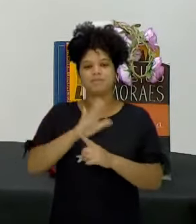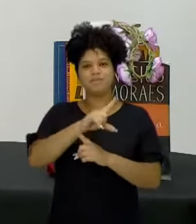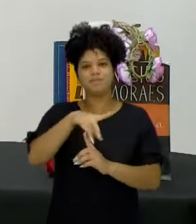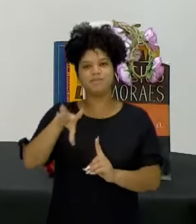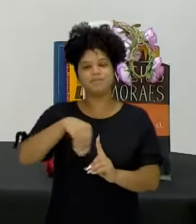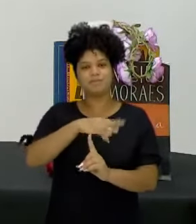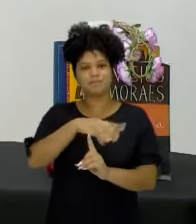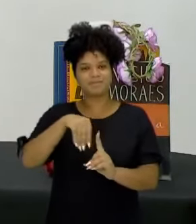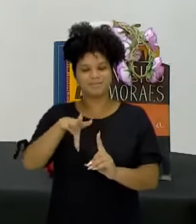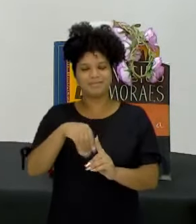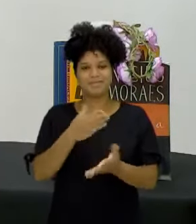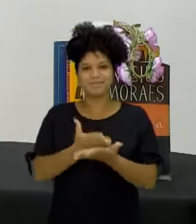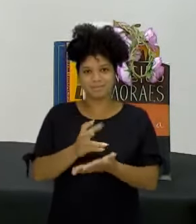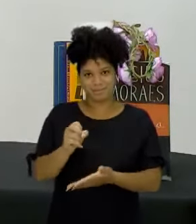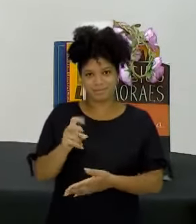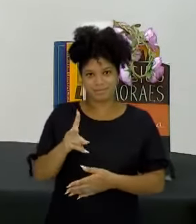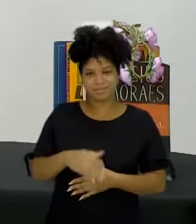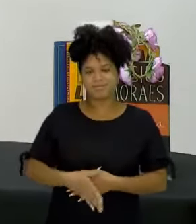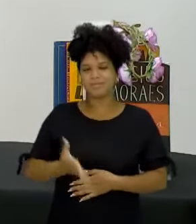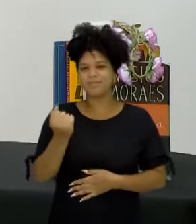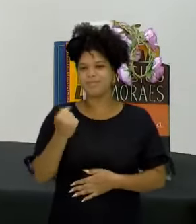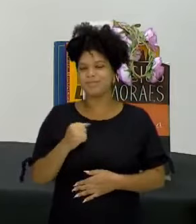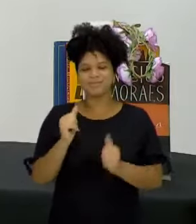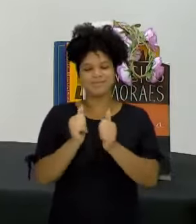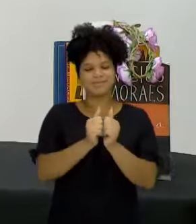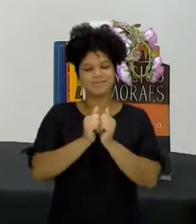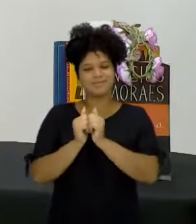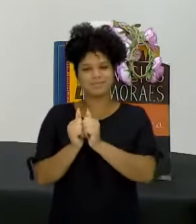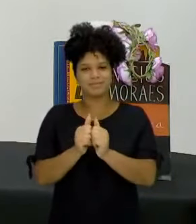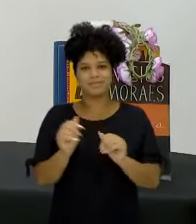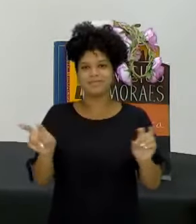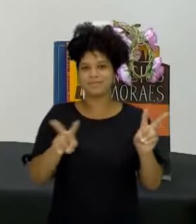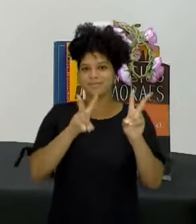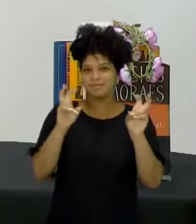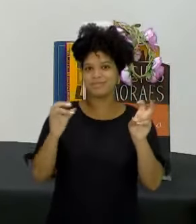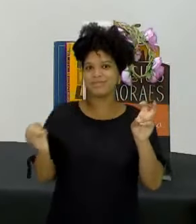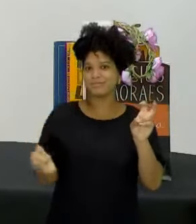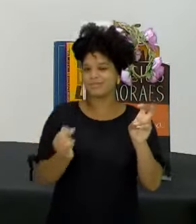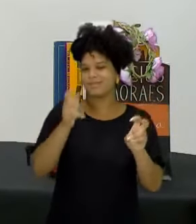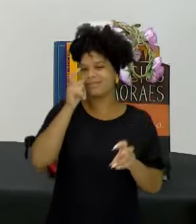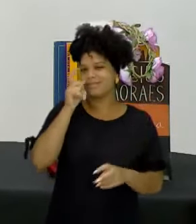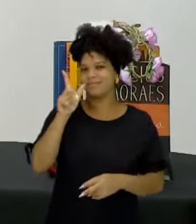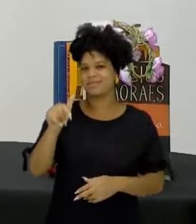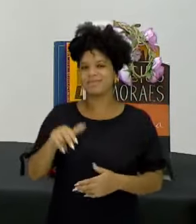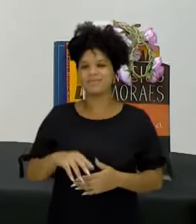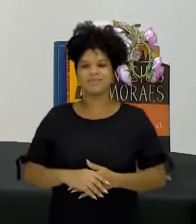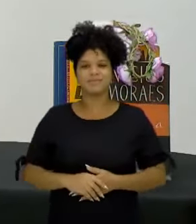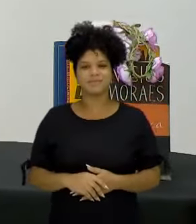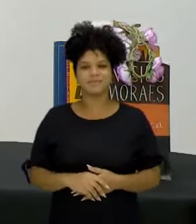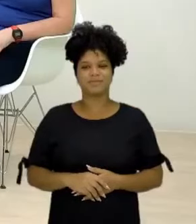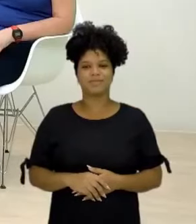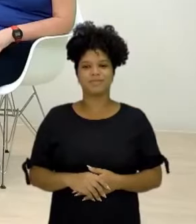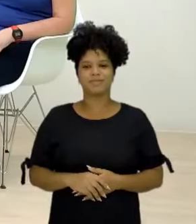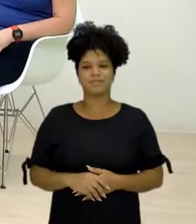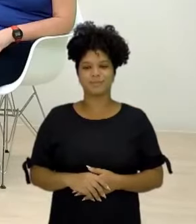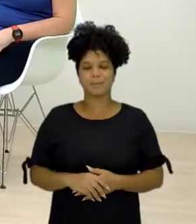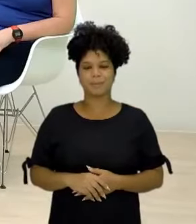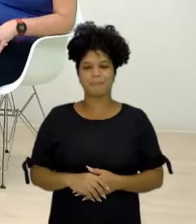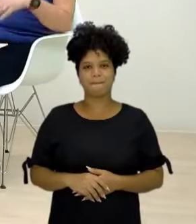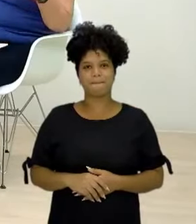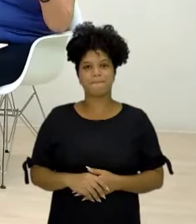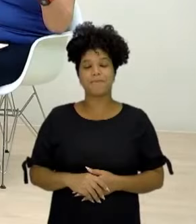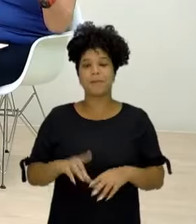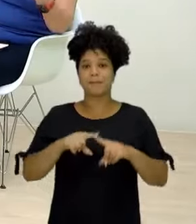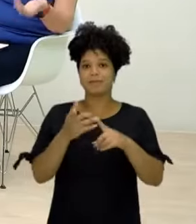de hoje, certo? Vamos aí todos juntos com esse tema super interessante. Rô? Isso